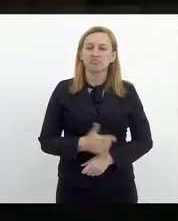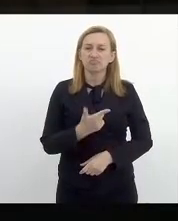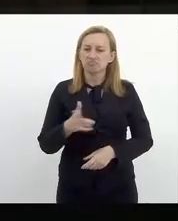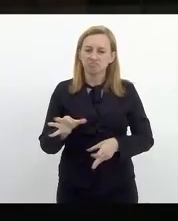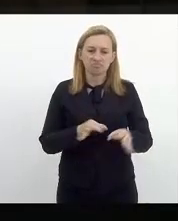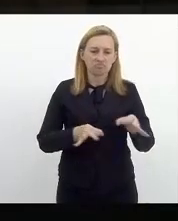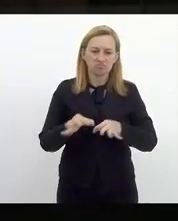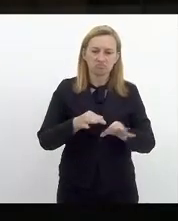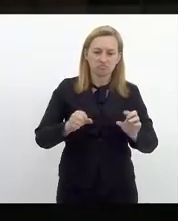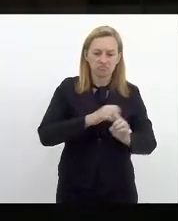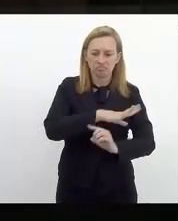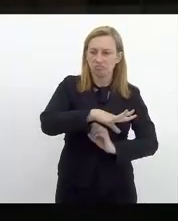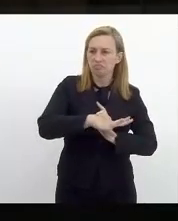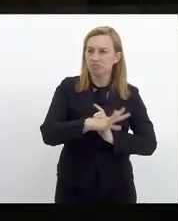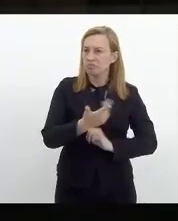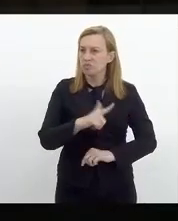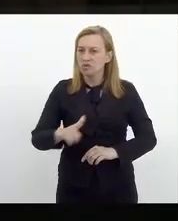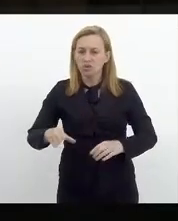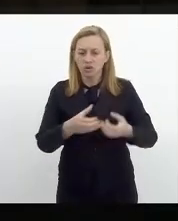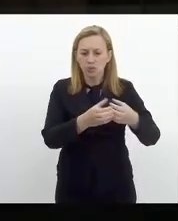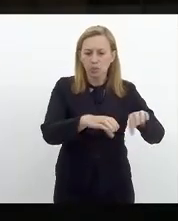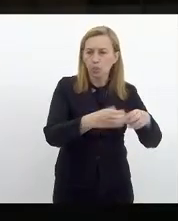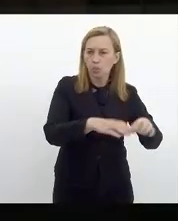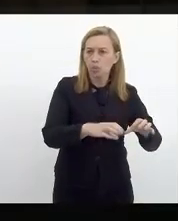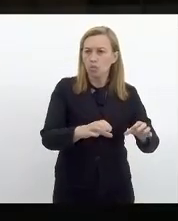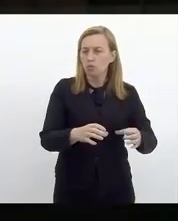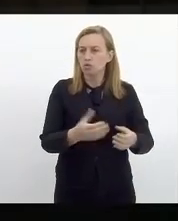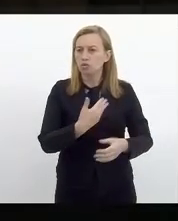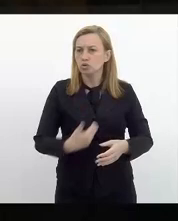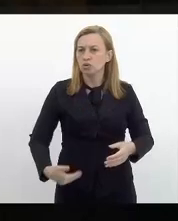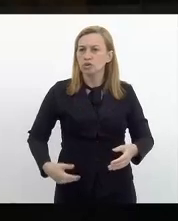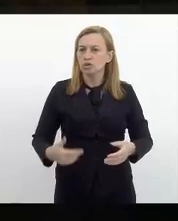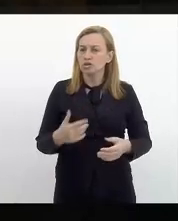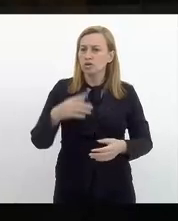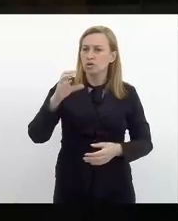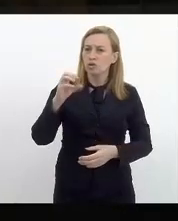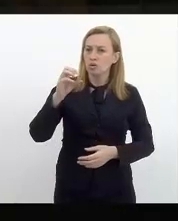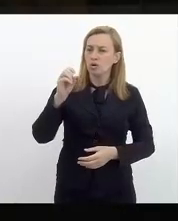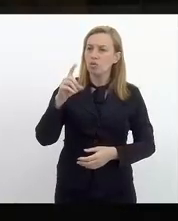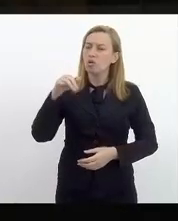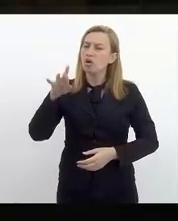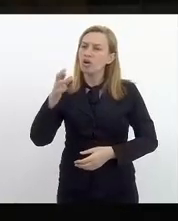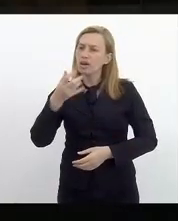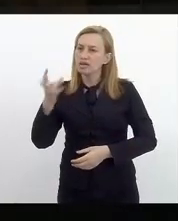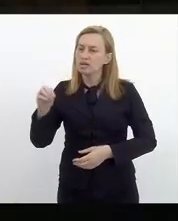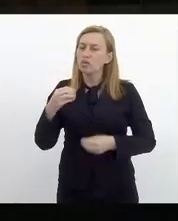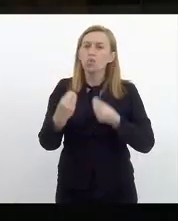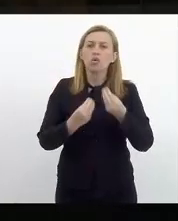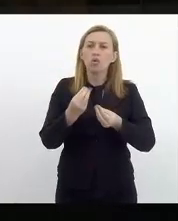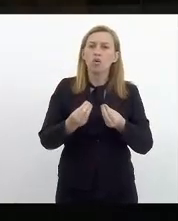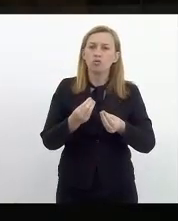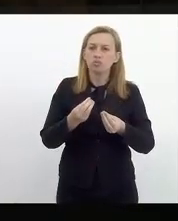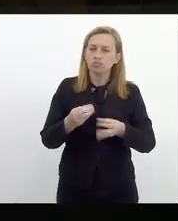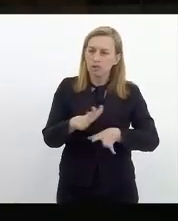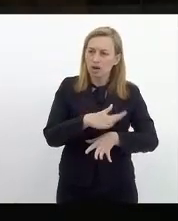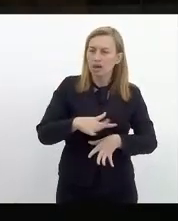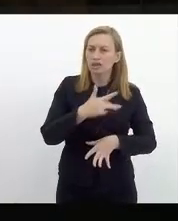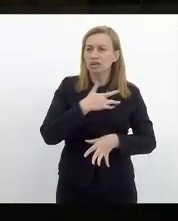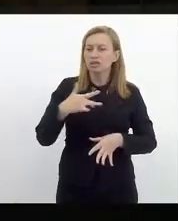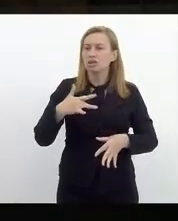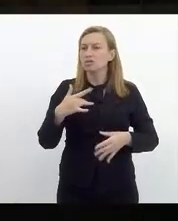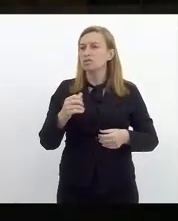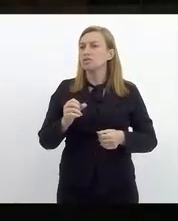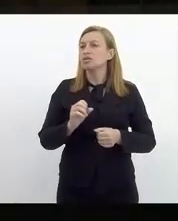organização social sem concurso público sem homologação como que vai ficar a área da saúde